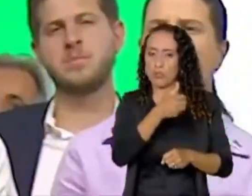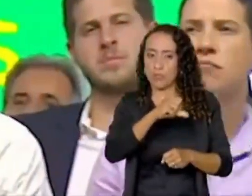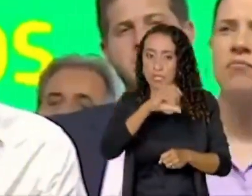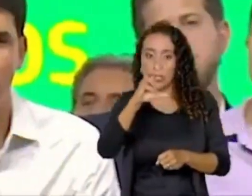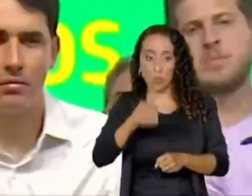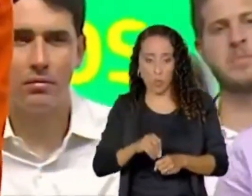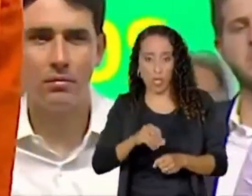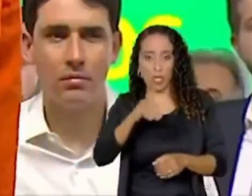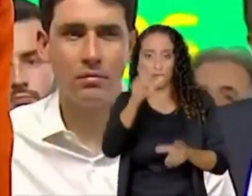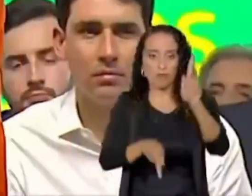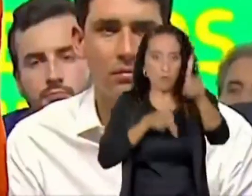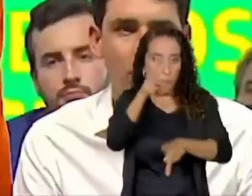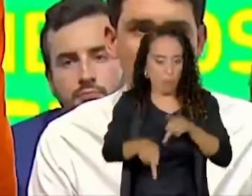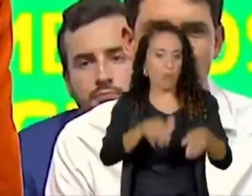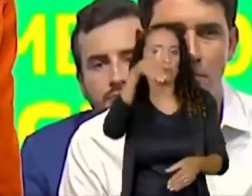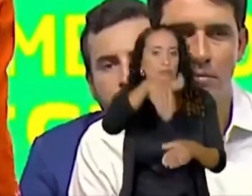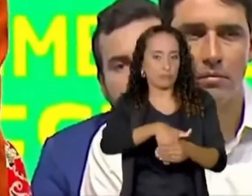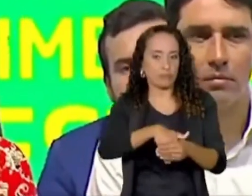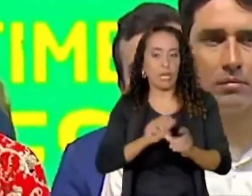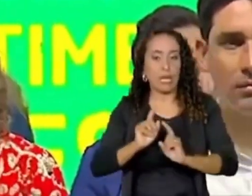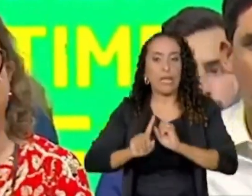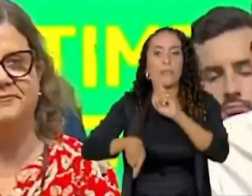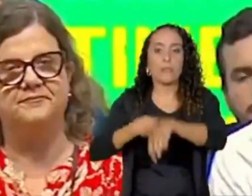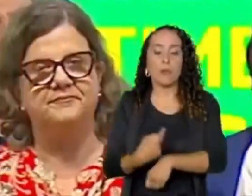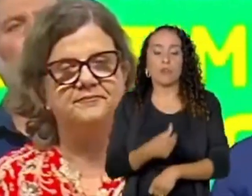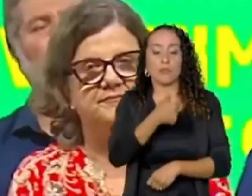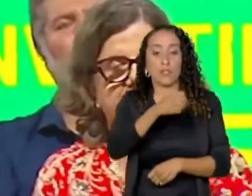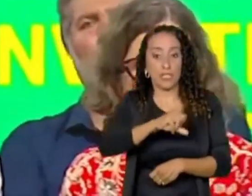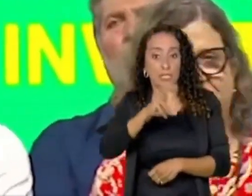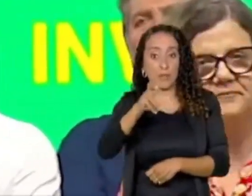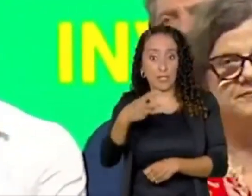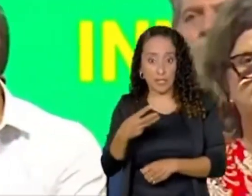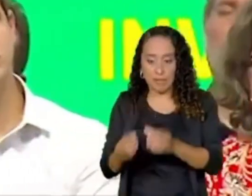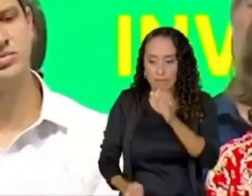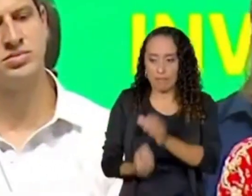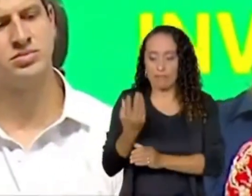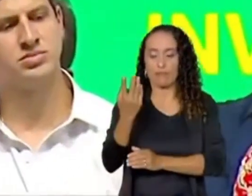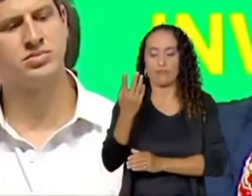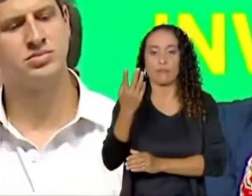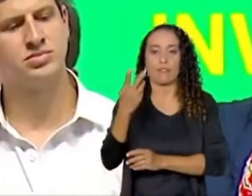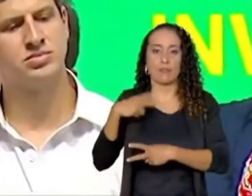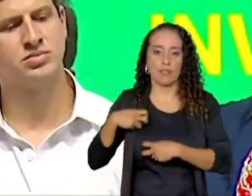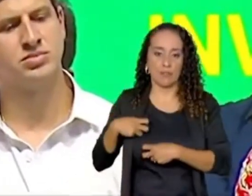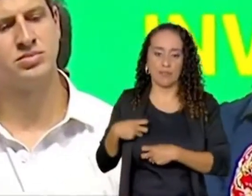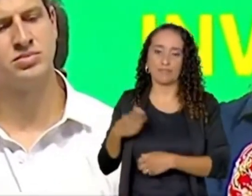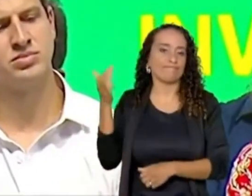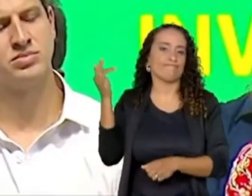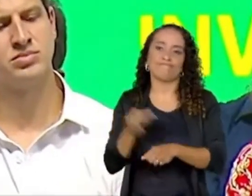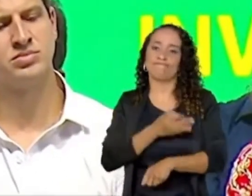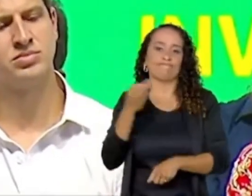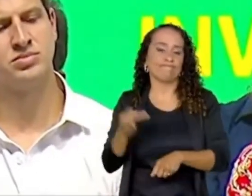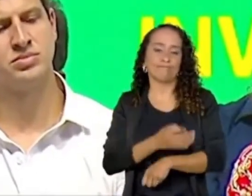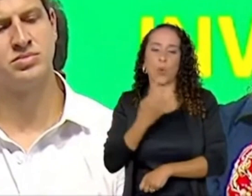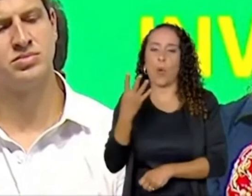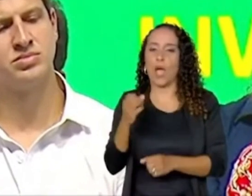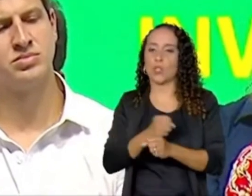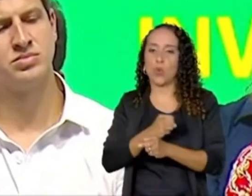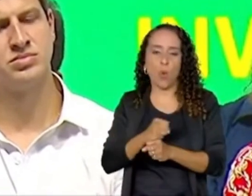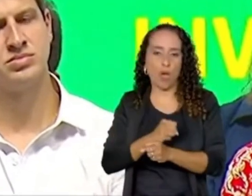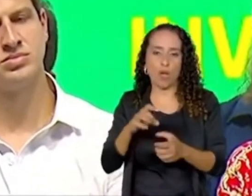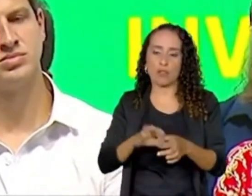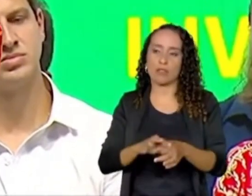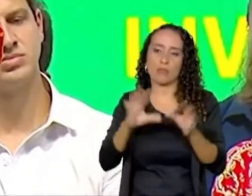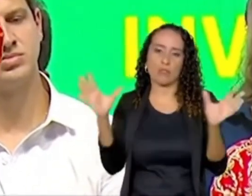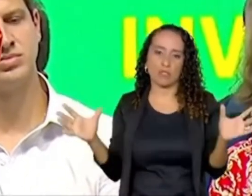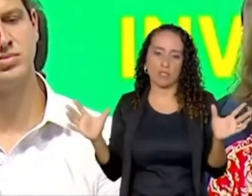pelo povo, em 53, criou a Petrobras, ele não aguentou os 4 anos de democracia e com a